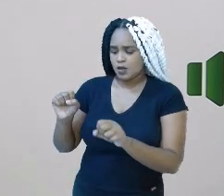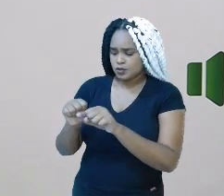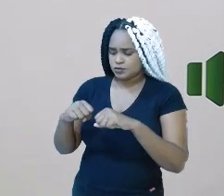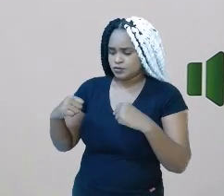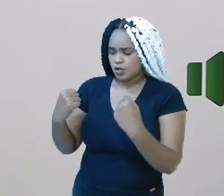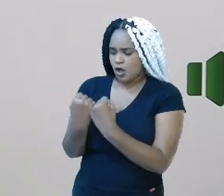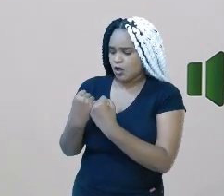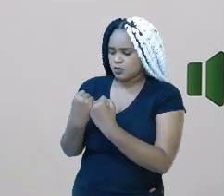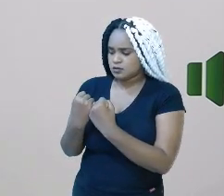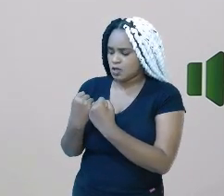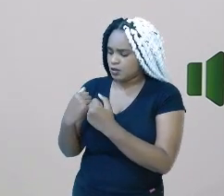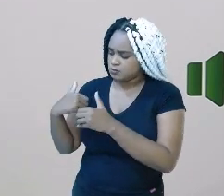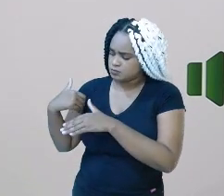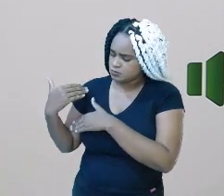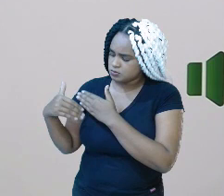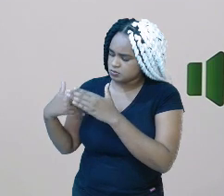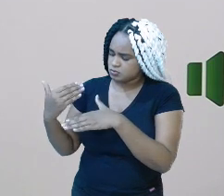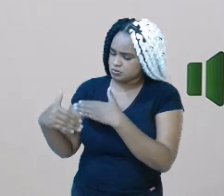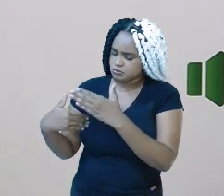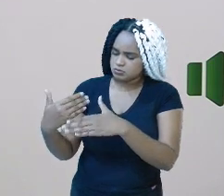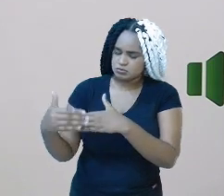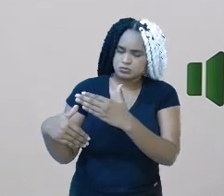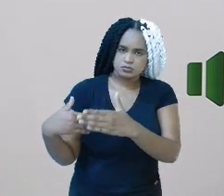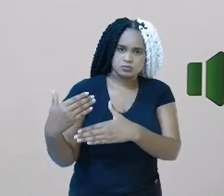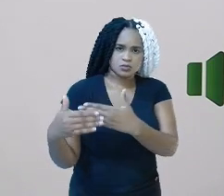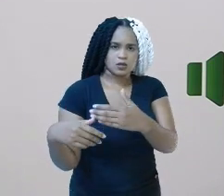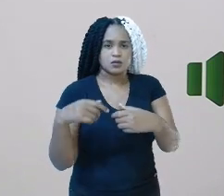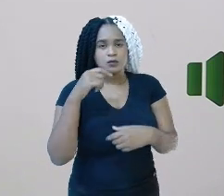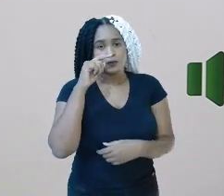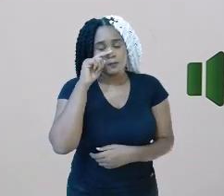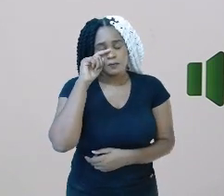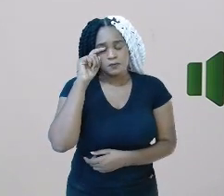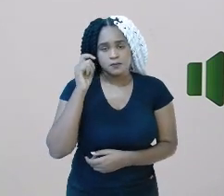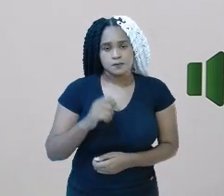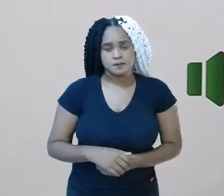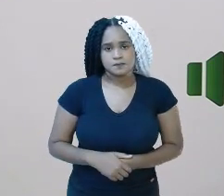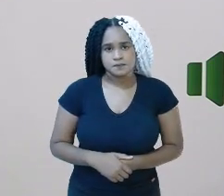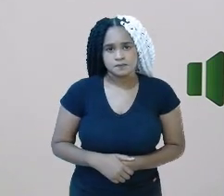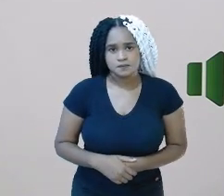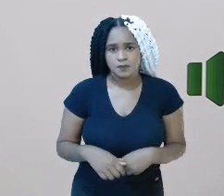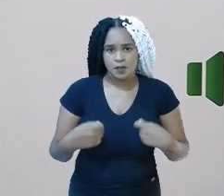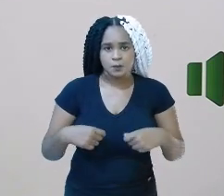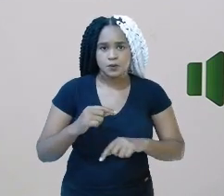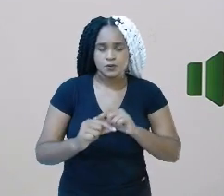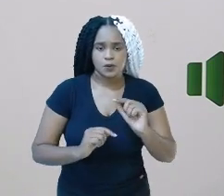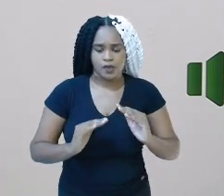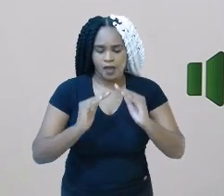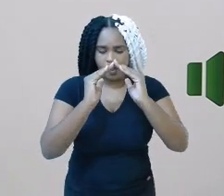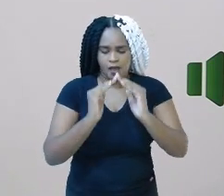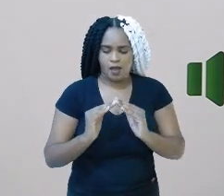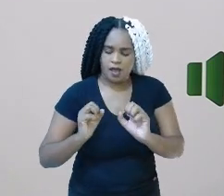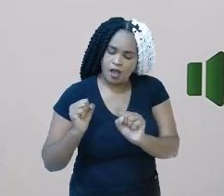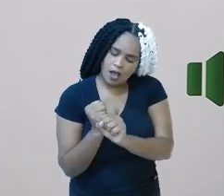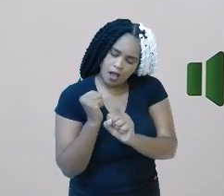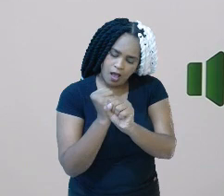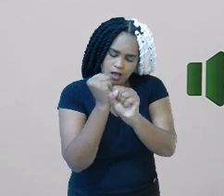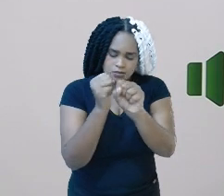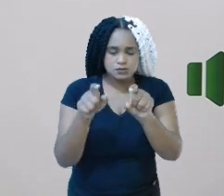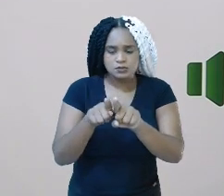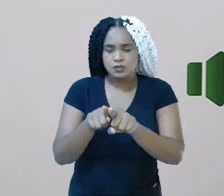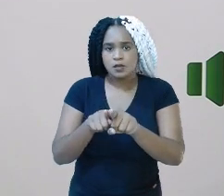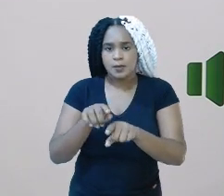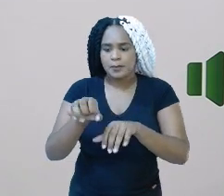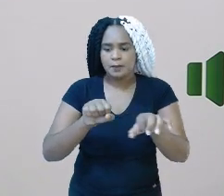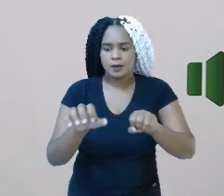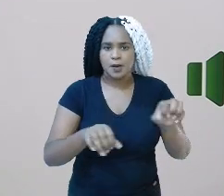sociedade, né, foi sendo construída, onde houve a necessidade de construir habitações, ir em busca do